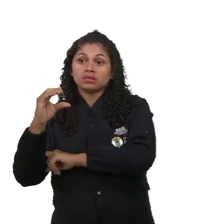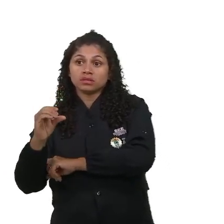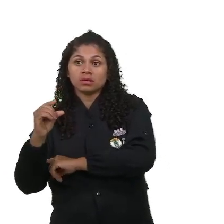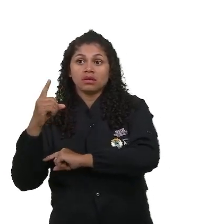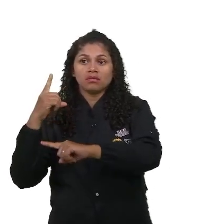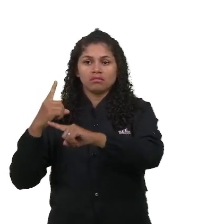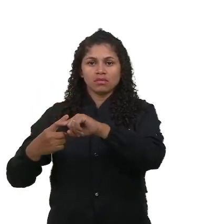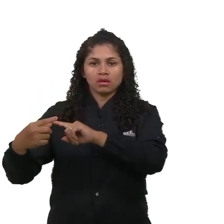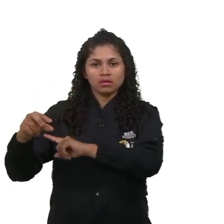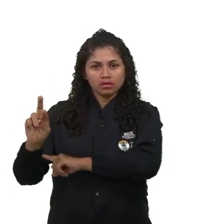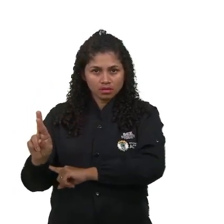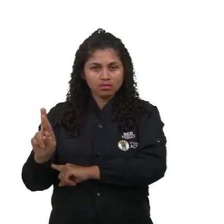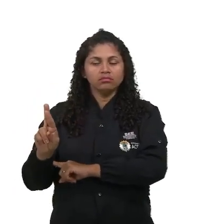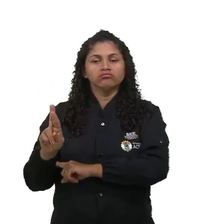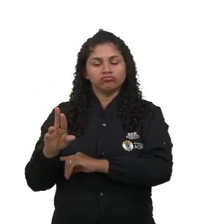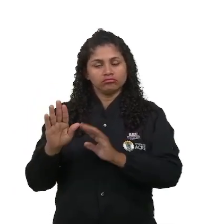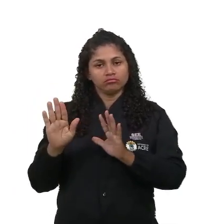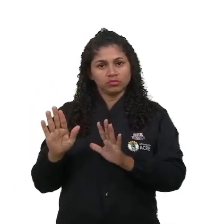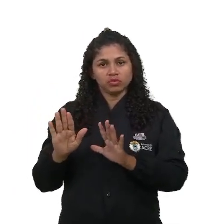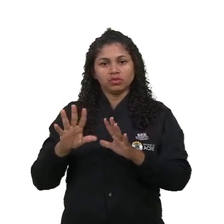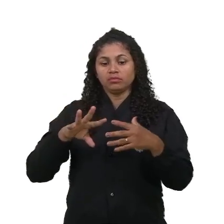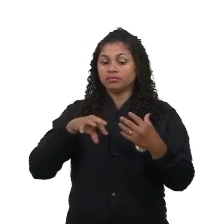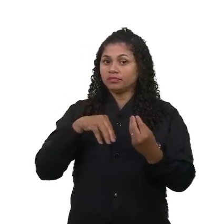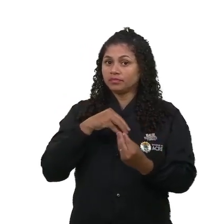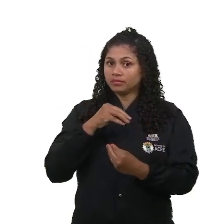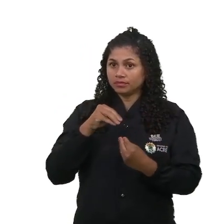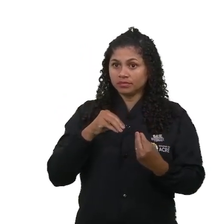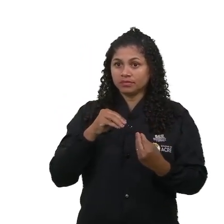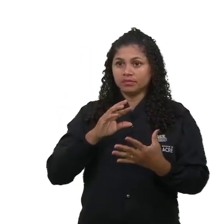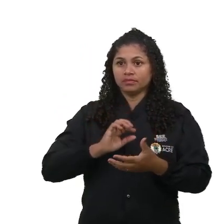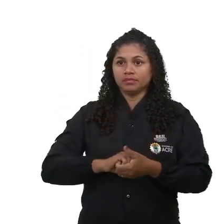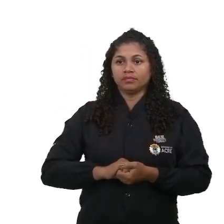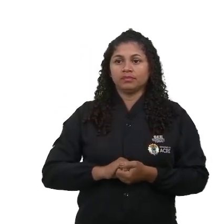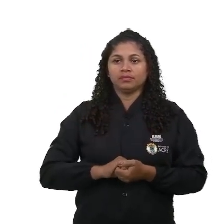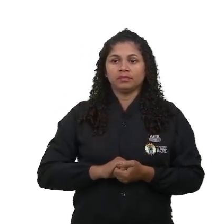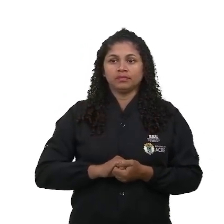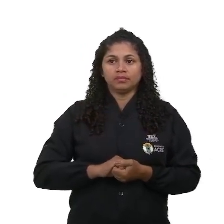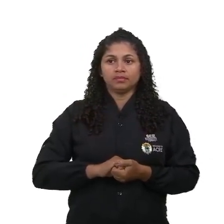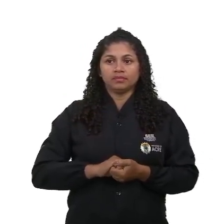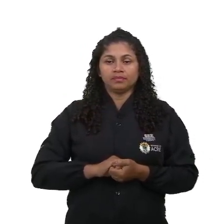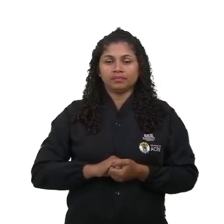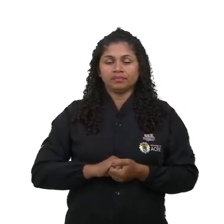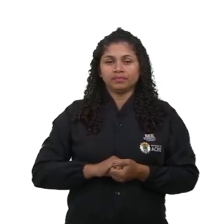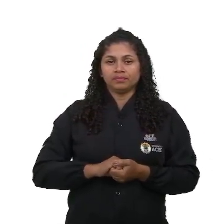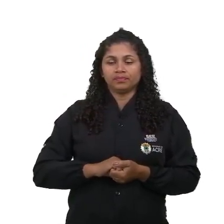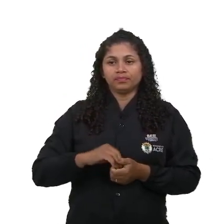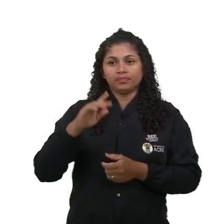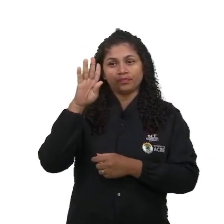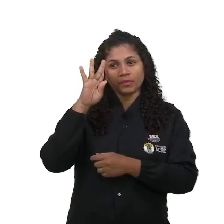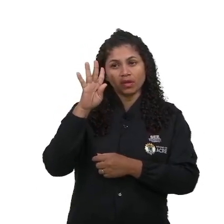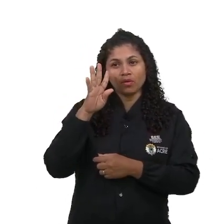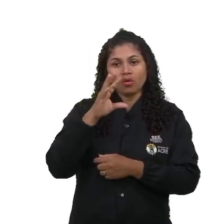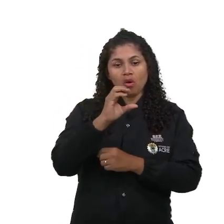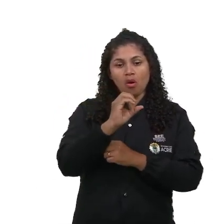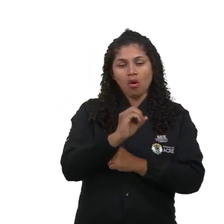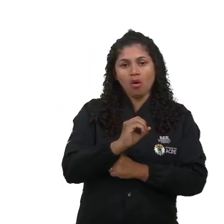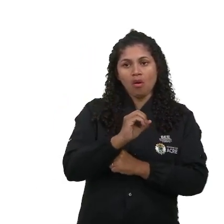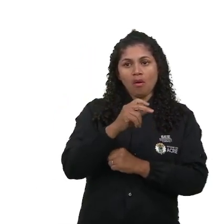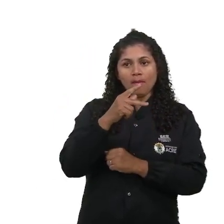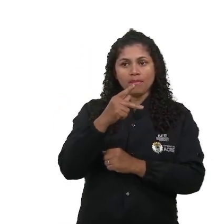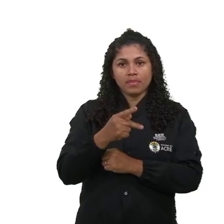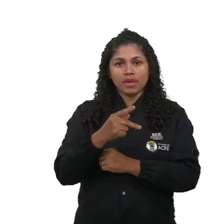O sentido geométrico dessa adição é esse aqui. Por exemplo, imagina um vetor OP,